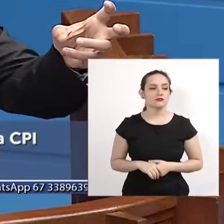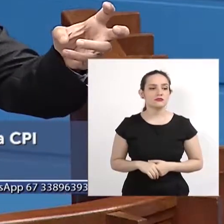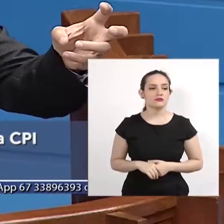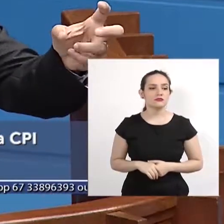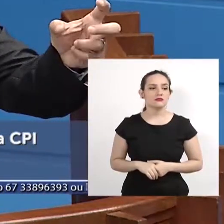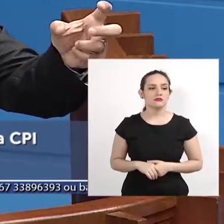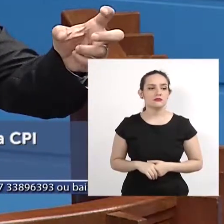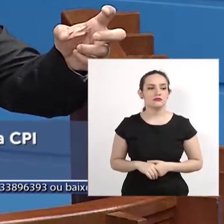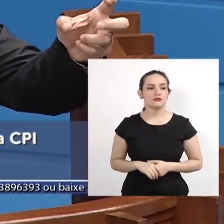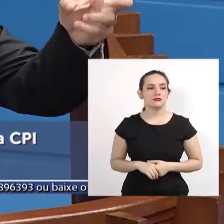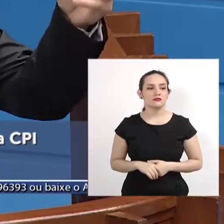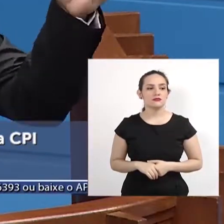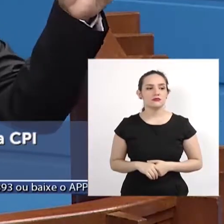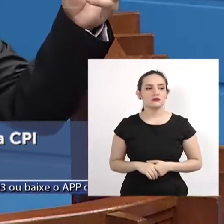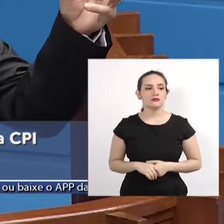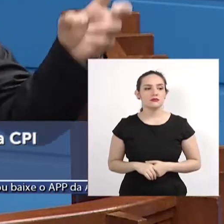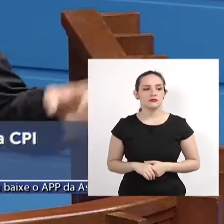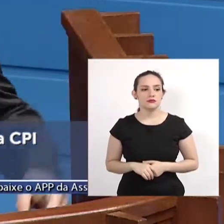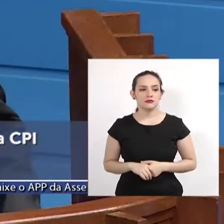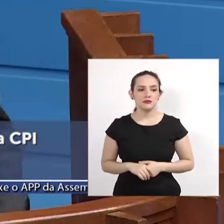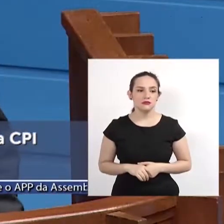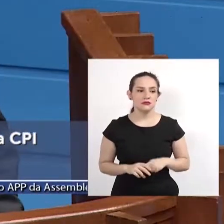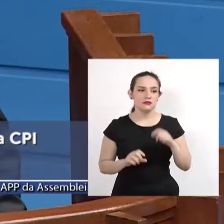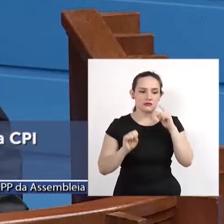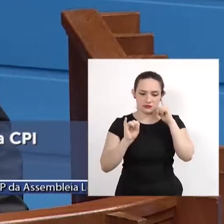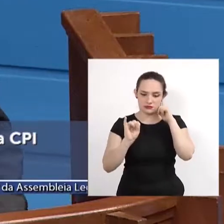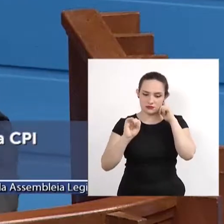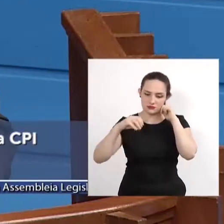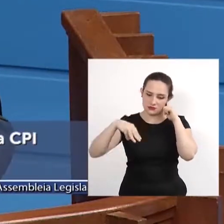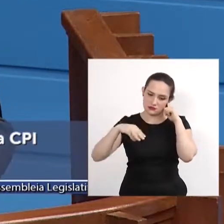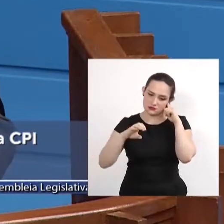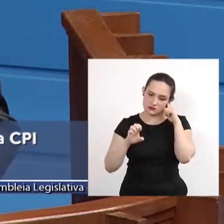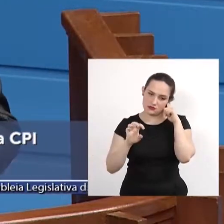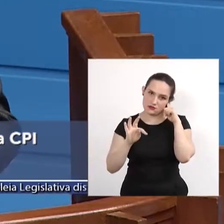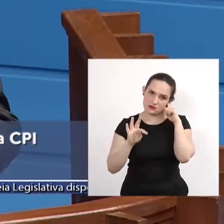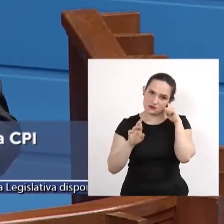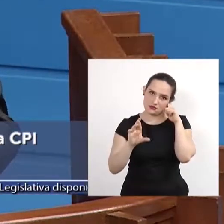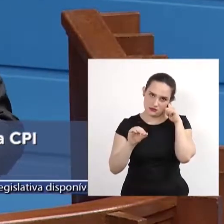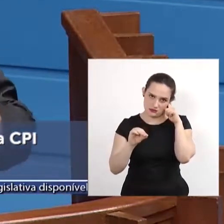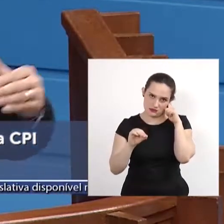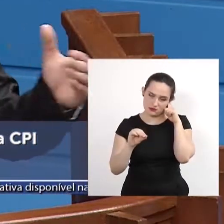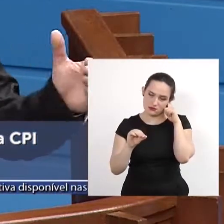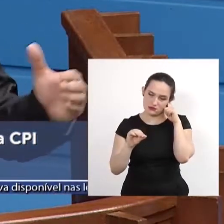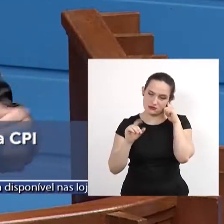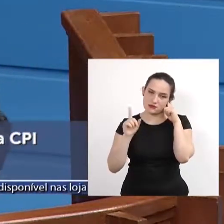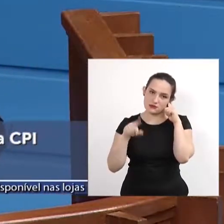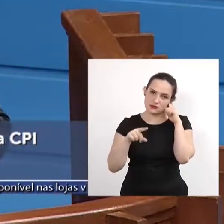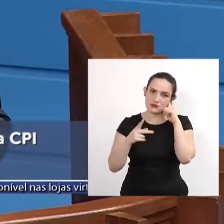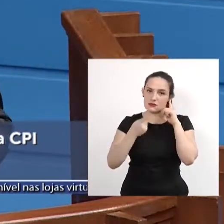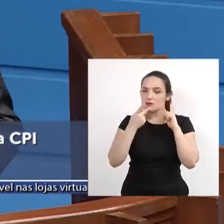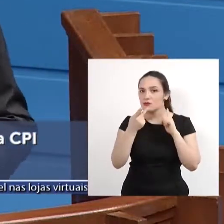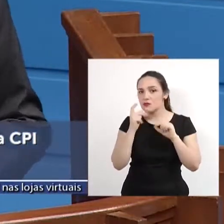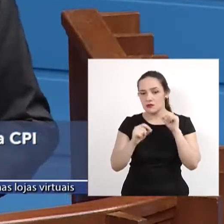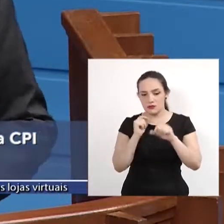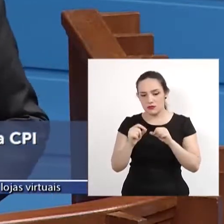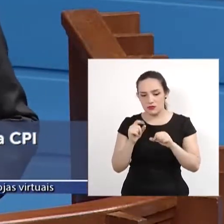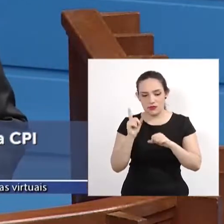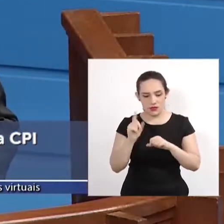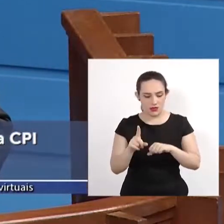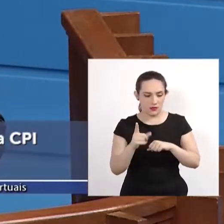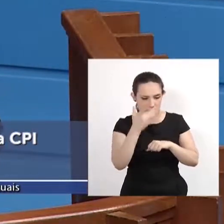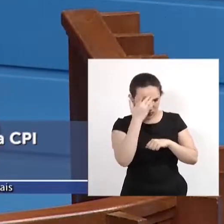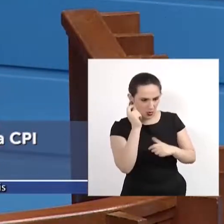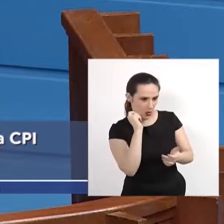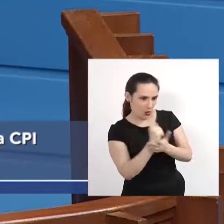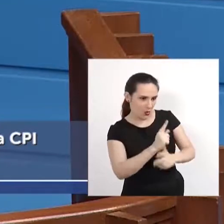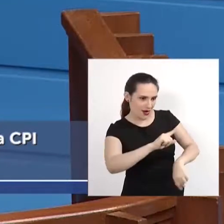o consumidor é que leva o relógio até ela. Nesse percurso que a Energisa, o consumidor leva o relógio, ela não tem responsabilidade. Só